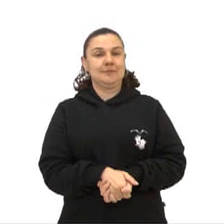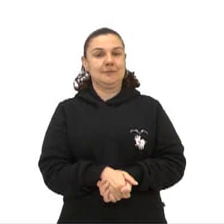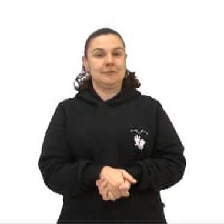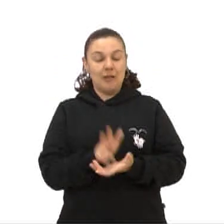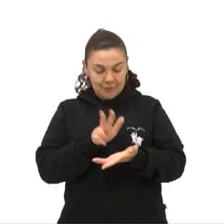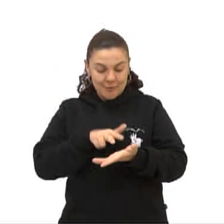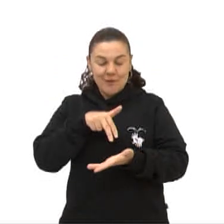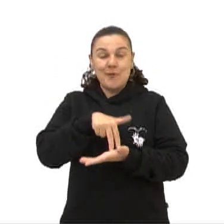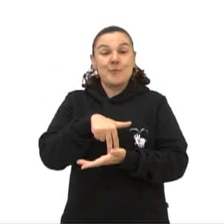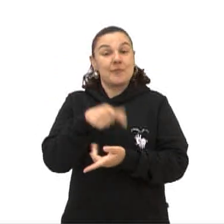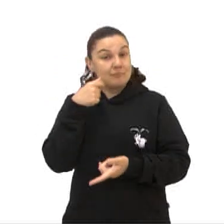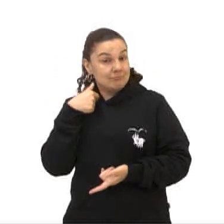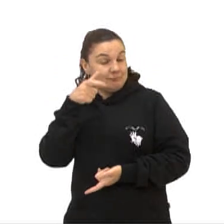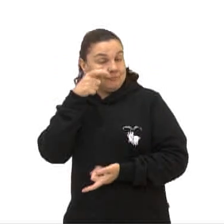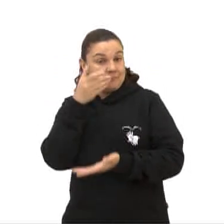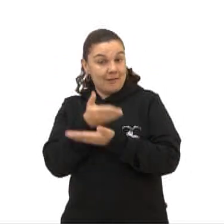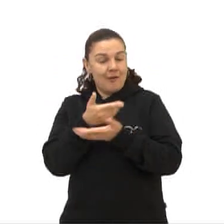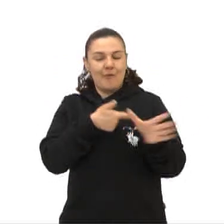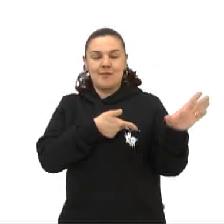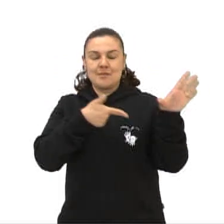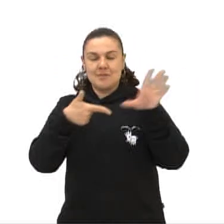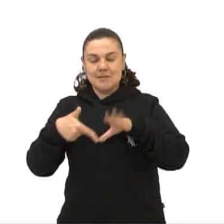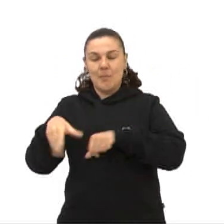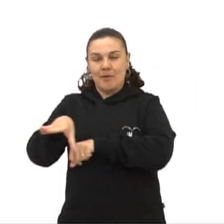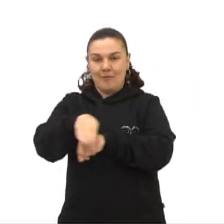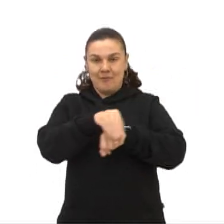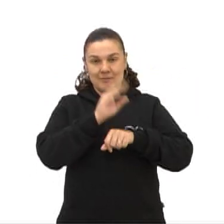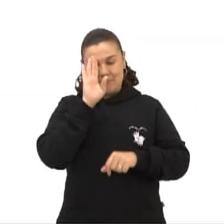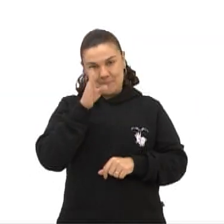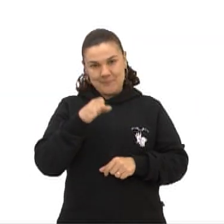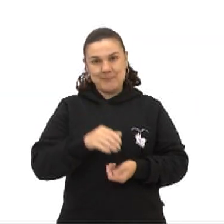nos acompanhando nas nossas aulas da Semana do Conhecimento.